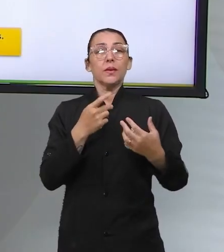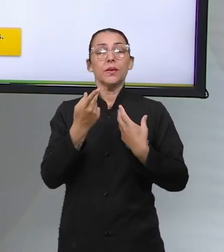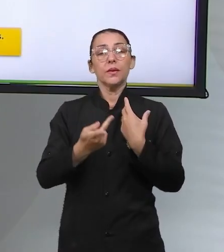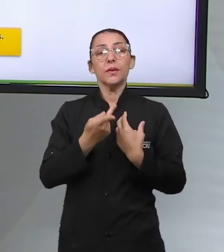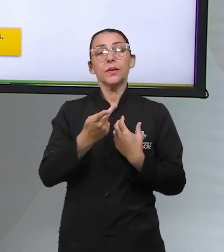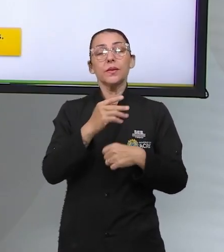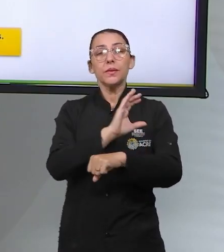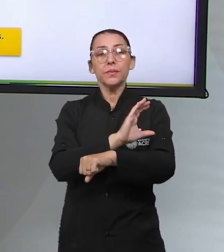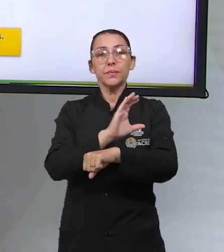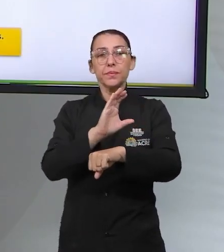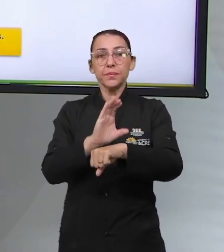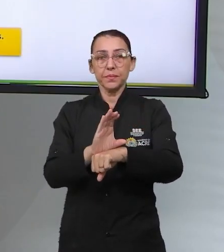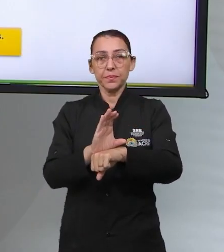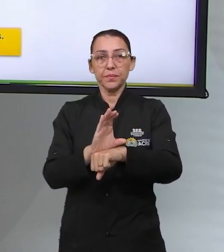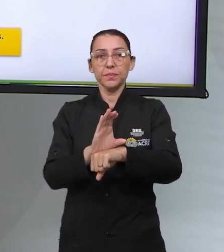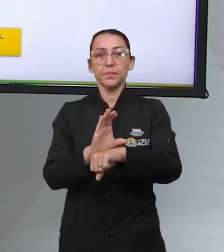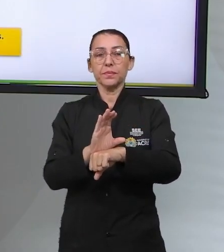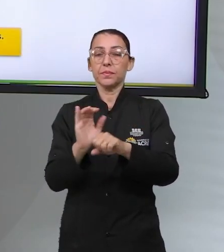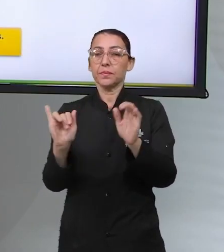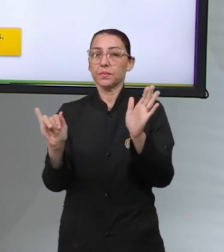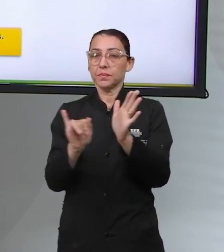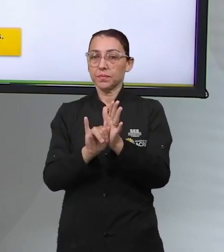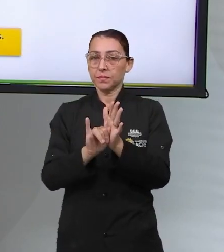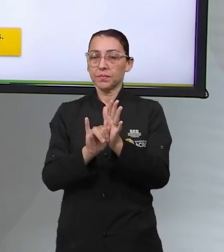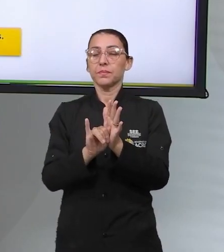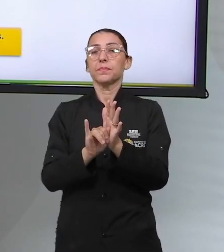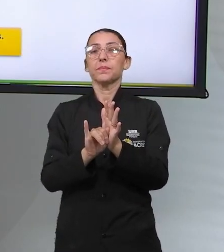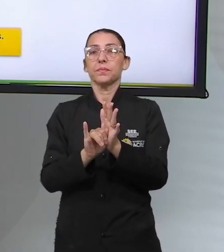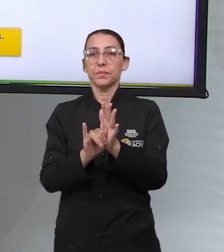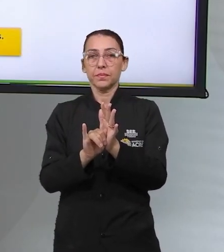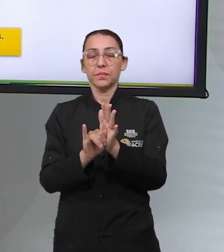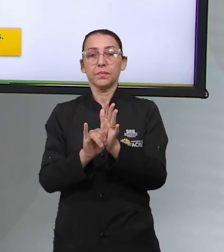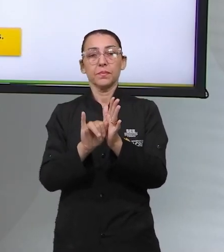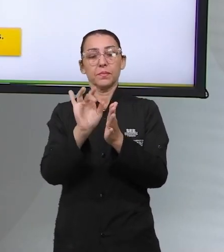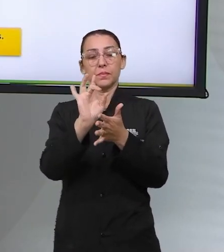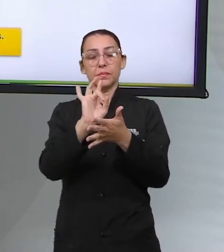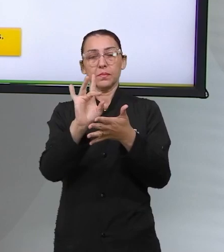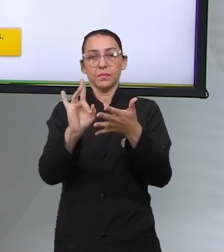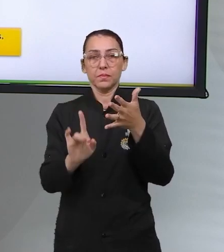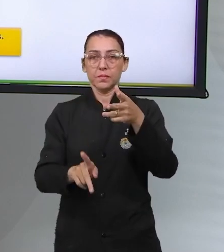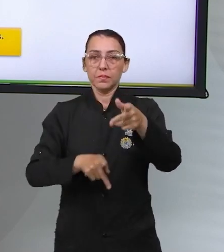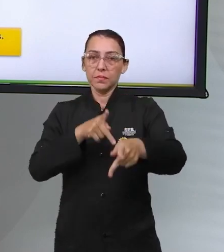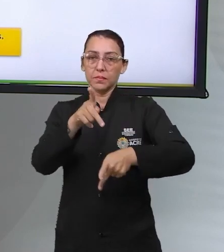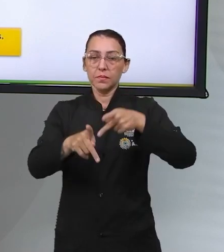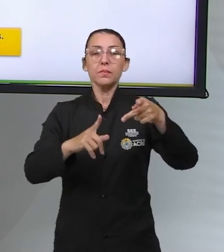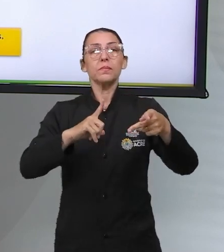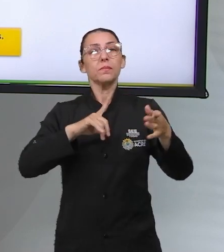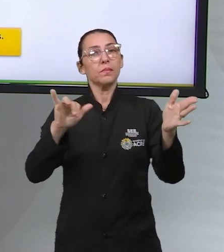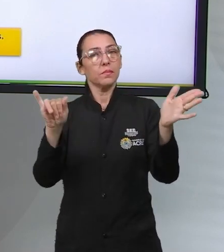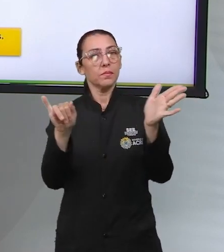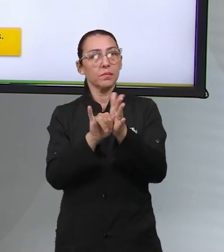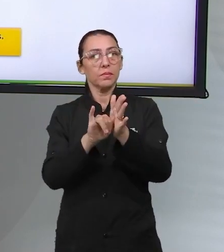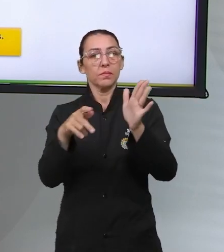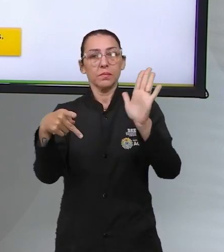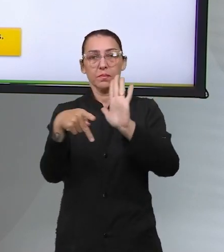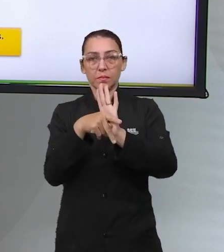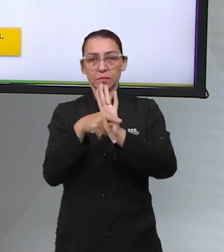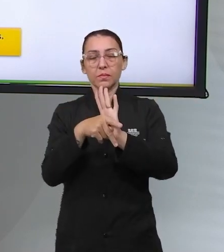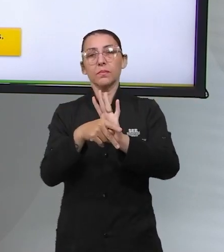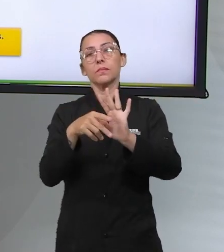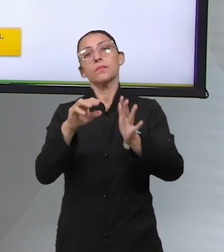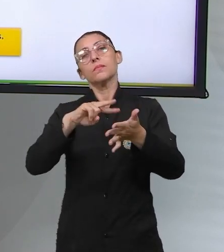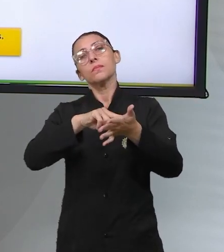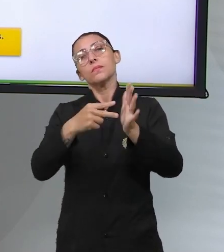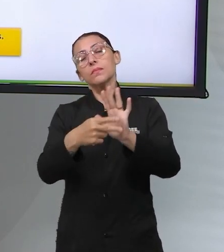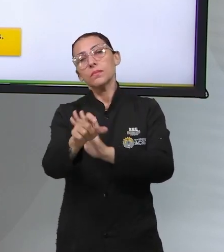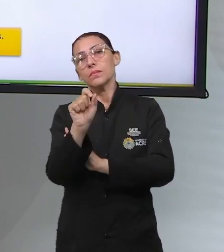da cultura enquanto identidade. Cada povo possui a sua identidade. Isso implica dizer o